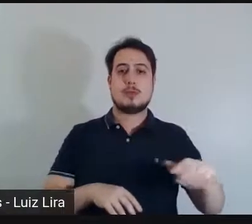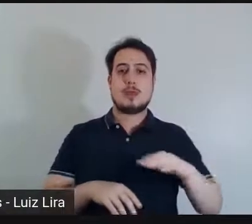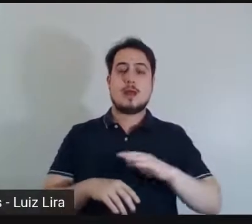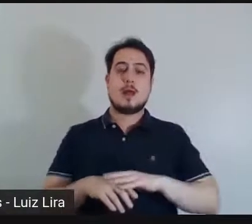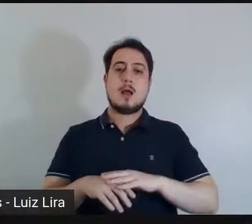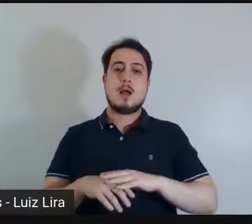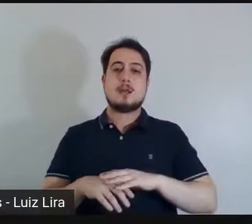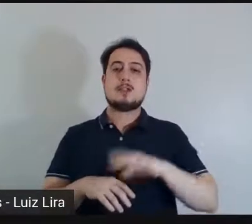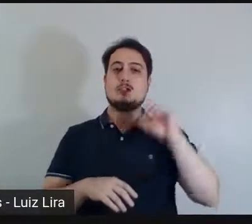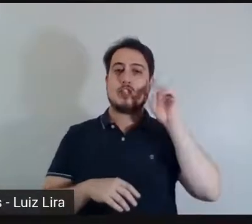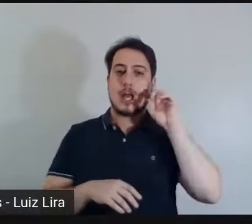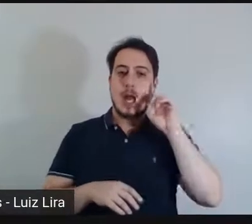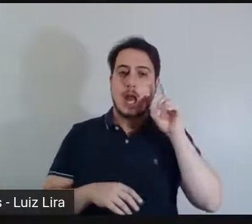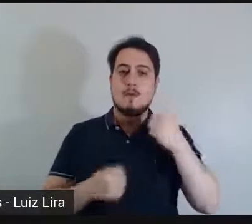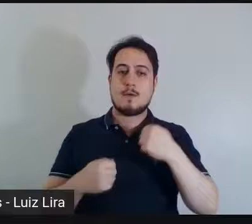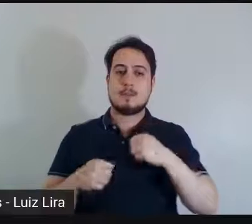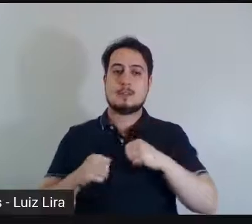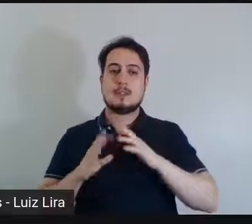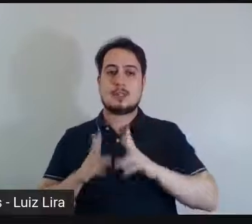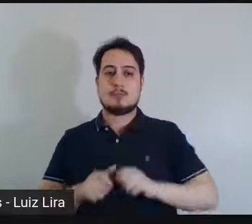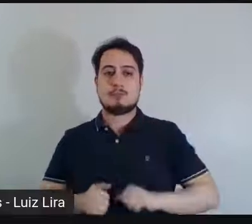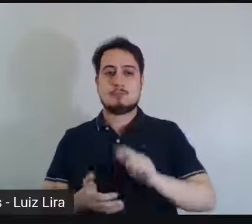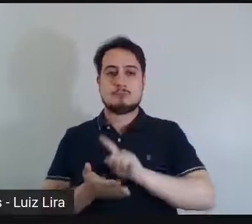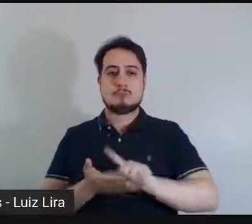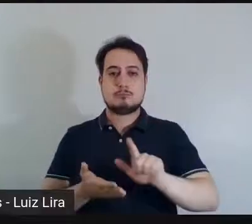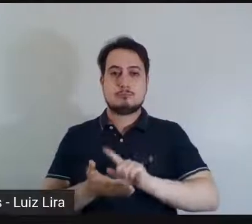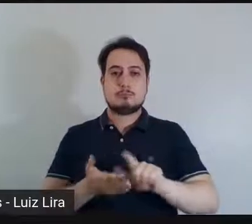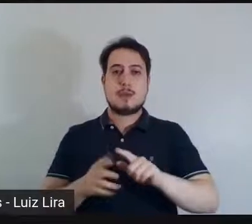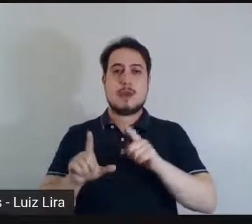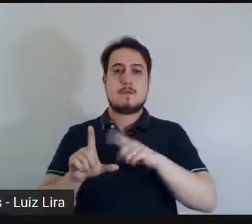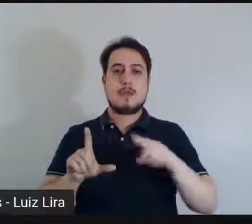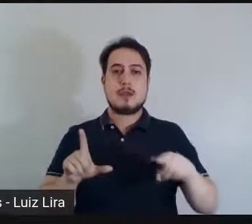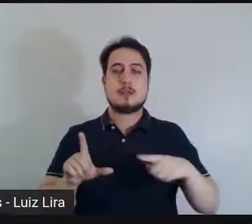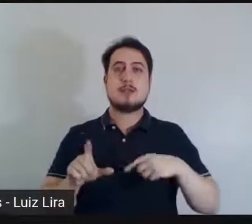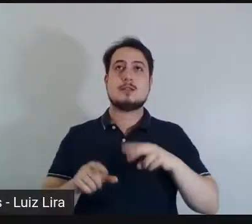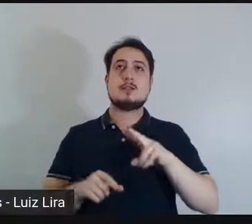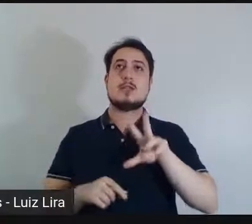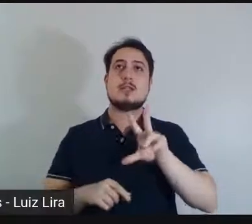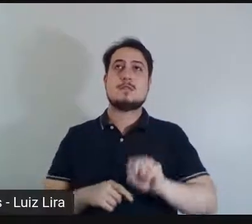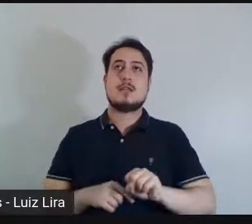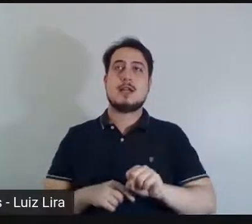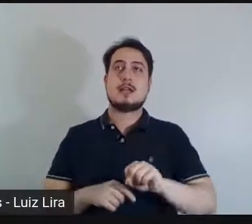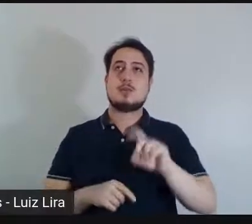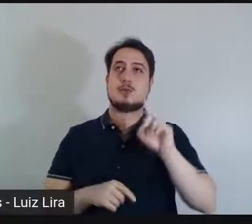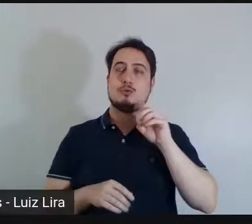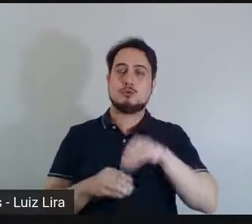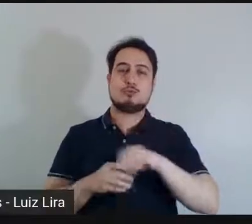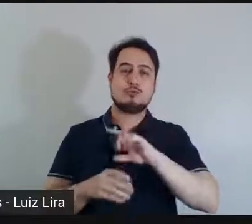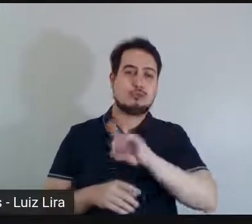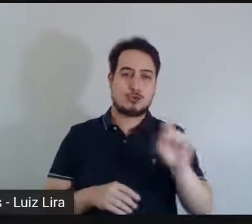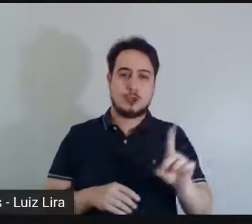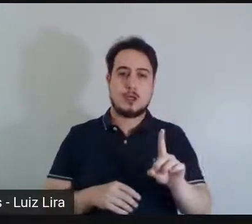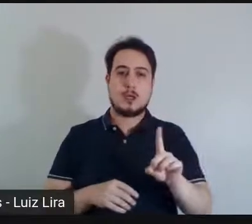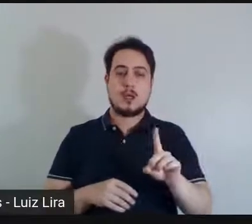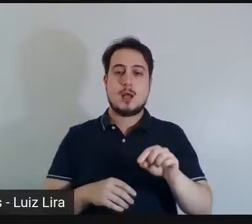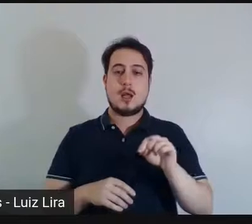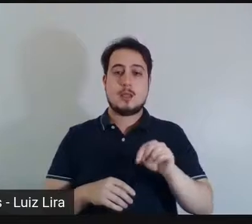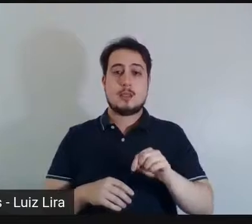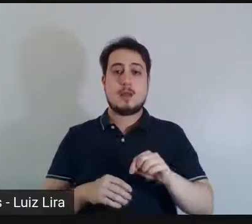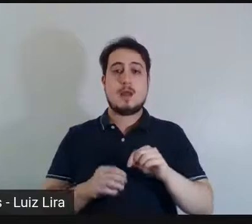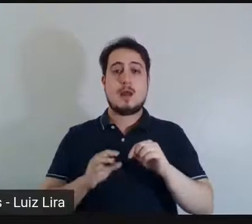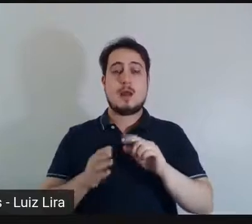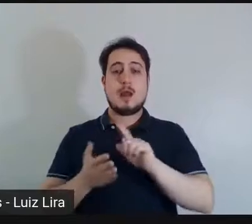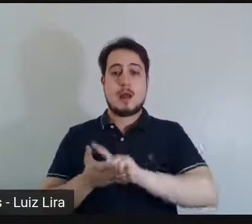ser diária e a frequência, às vezes, 2, 3, 4 vezes por dia. Então, acho que o contrato de limpeza ele vai